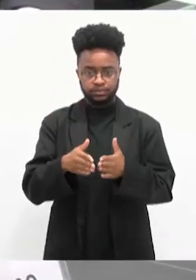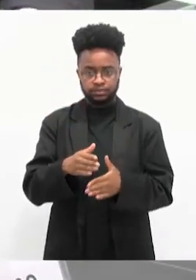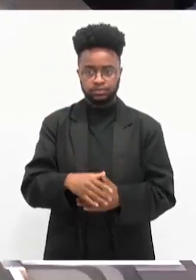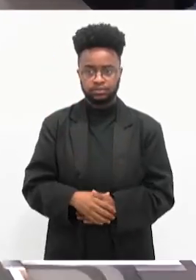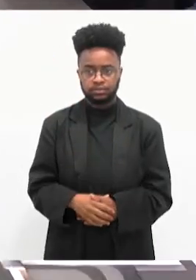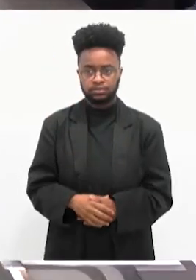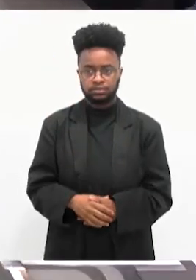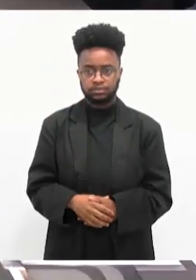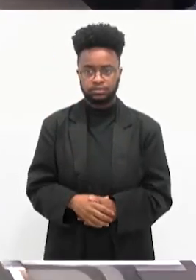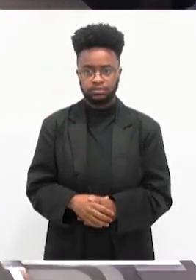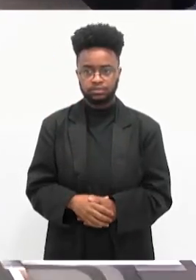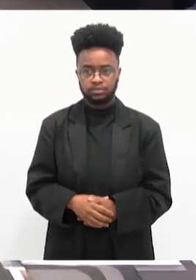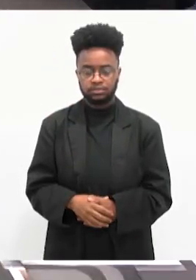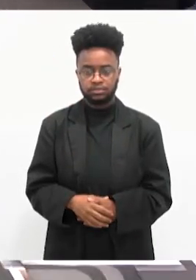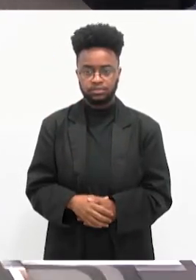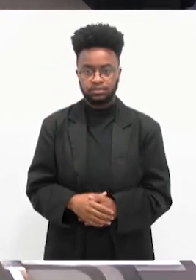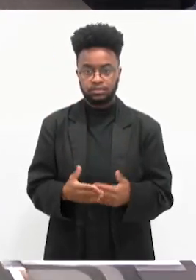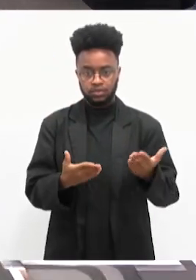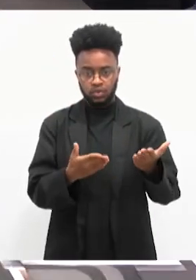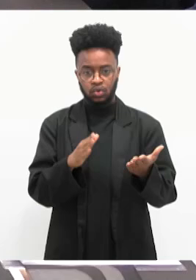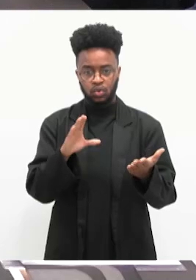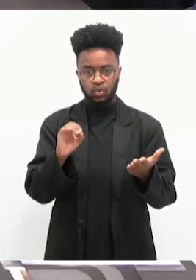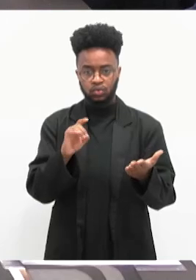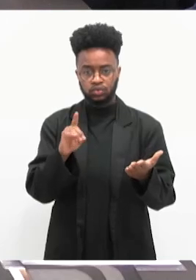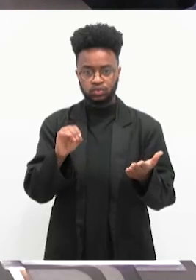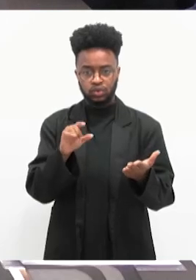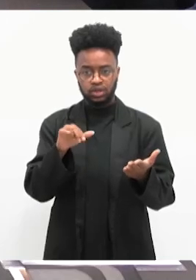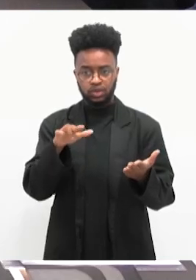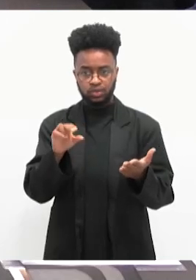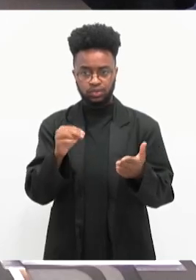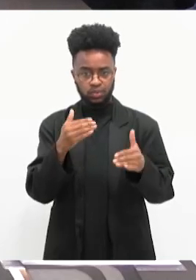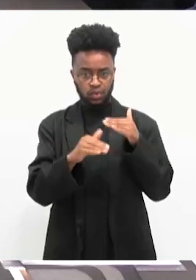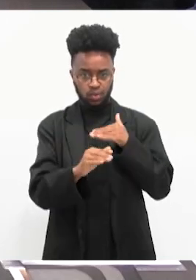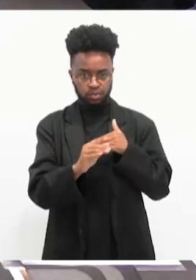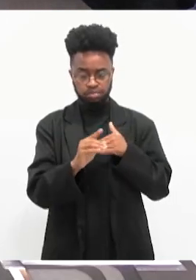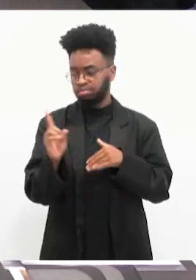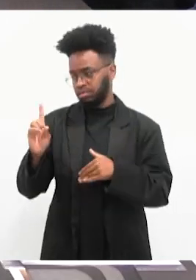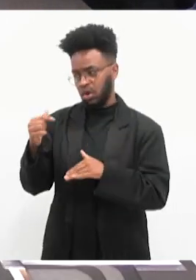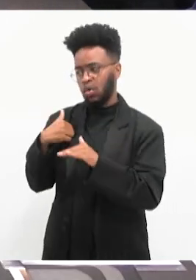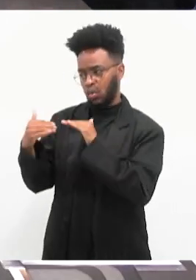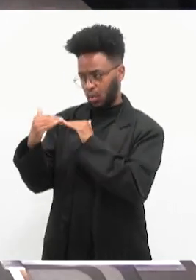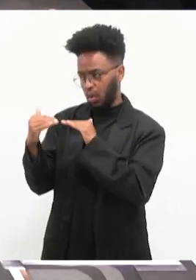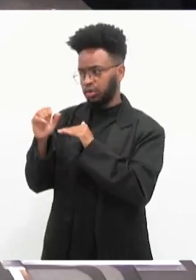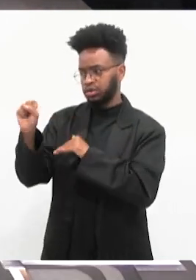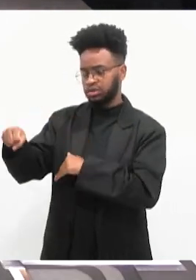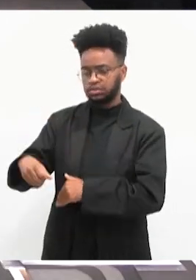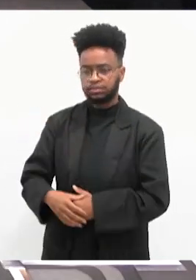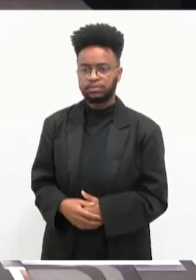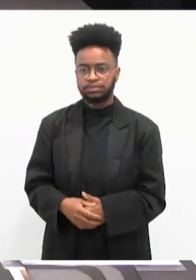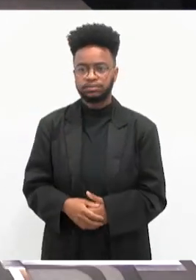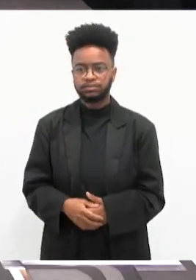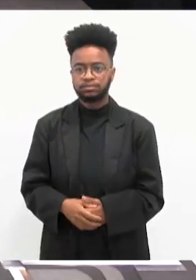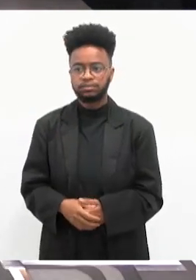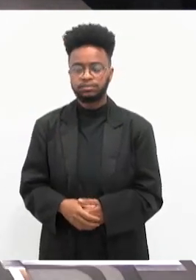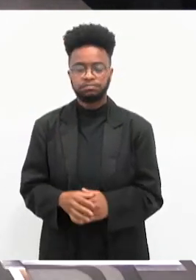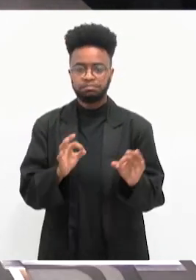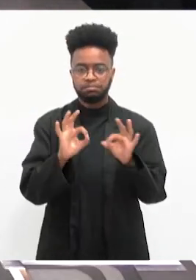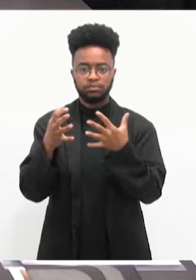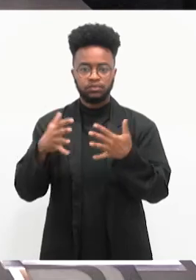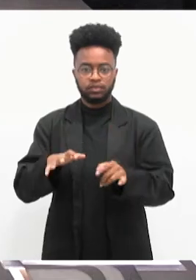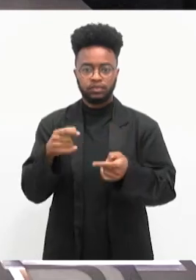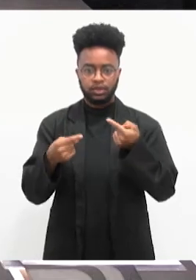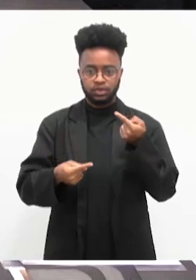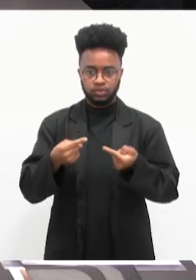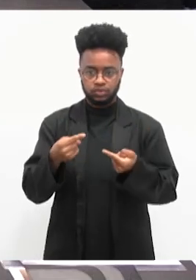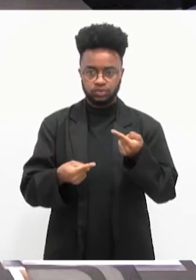Vinícius vai divergir. Não. Concordo plenamente. Então, não havendo quem queira